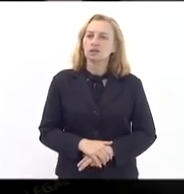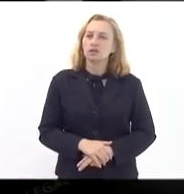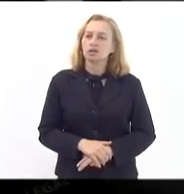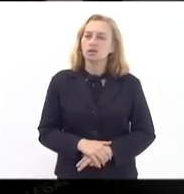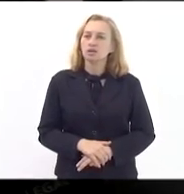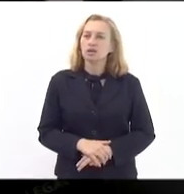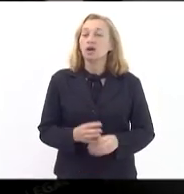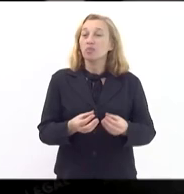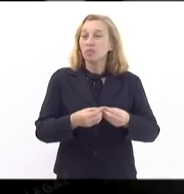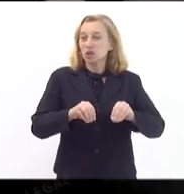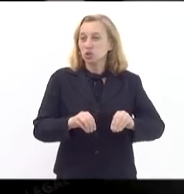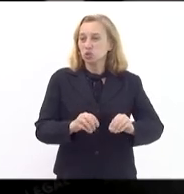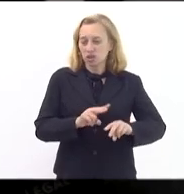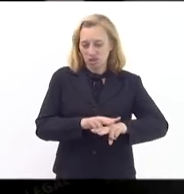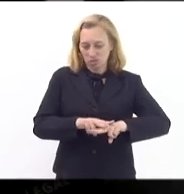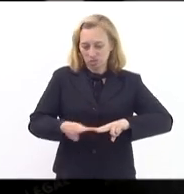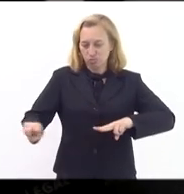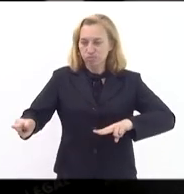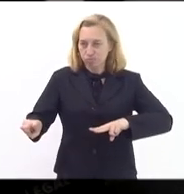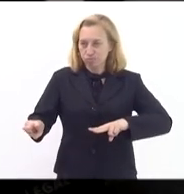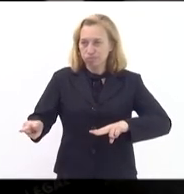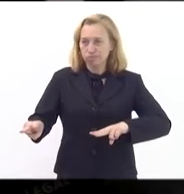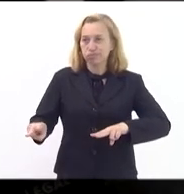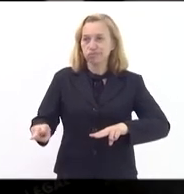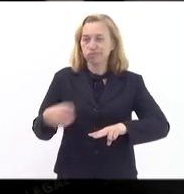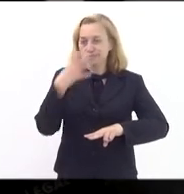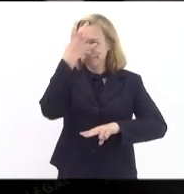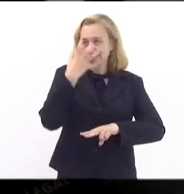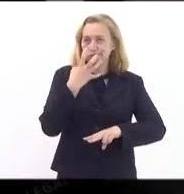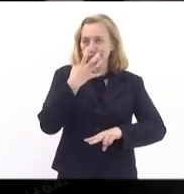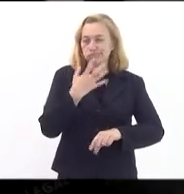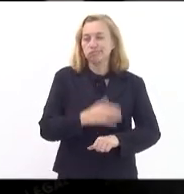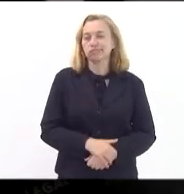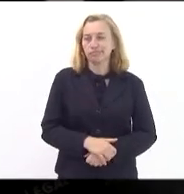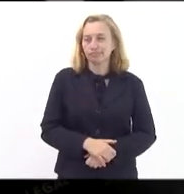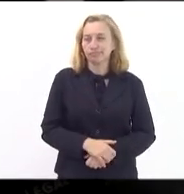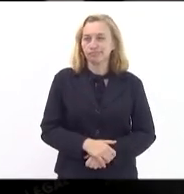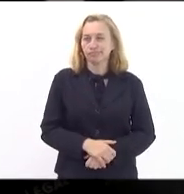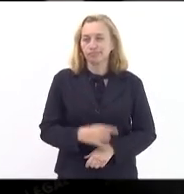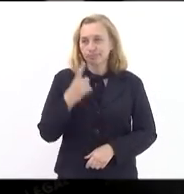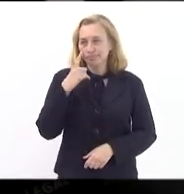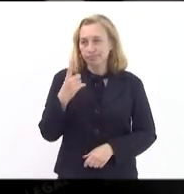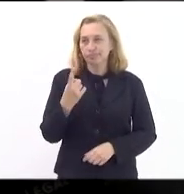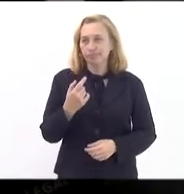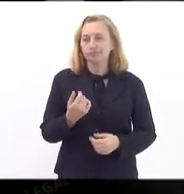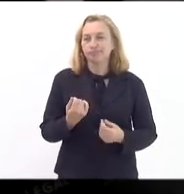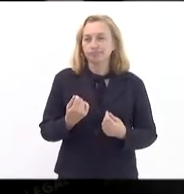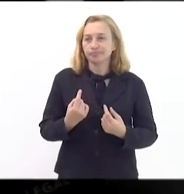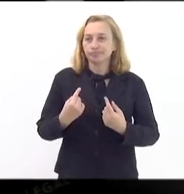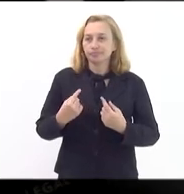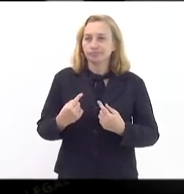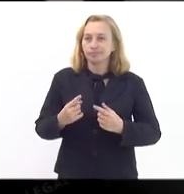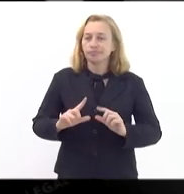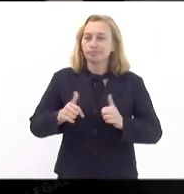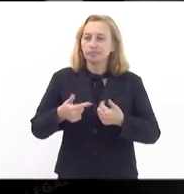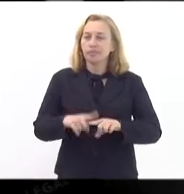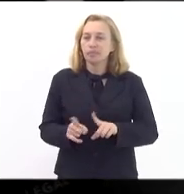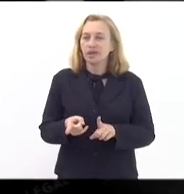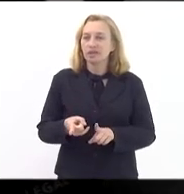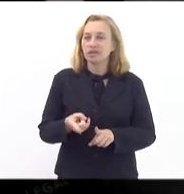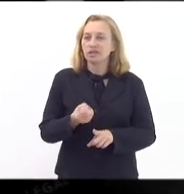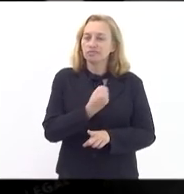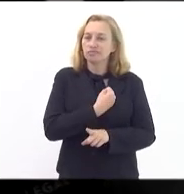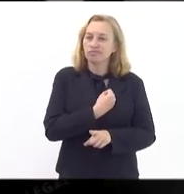então assim é uma situação muito séria é muito crítica e que a gente vem combatendo mas infelizmente os números